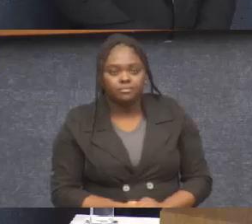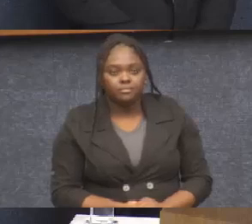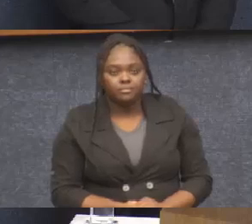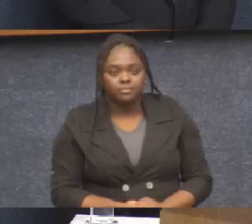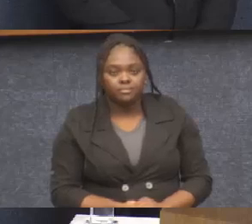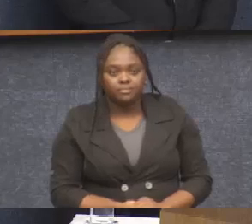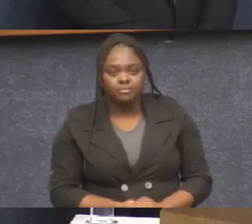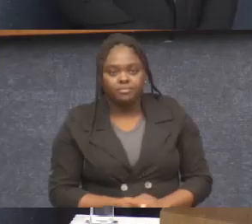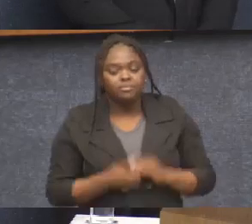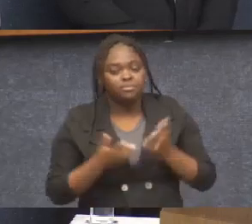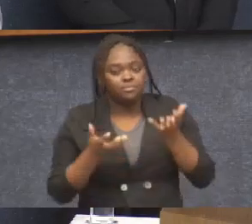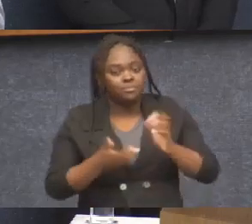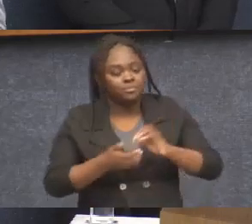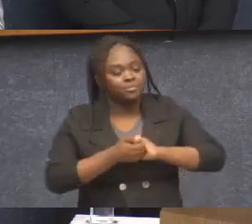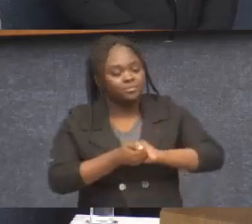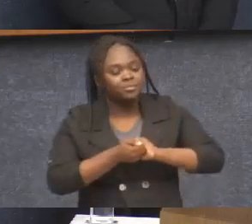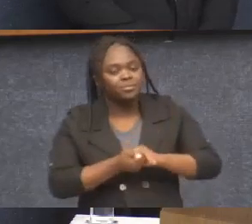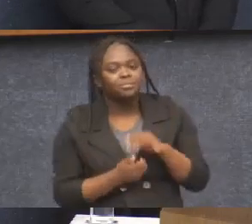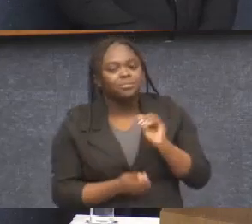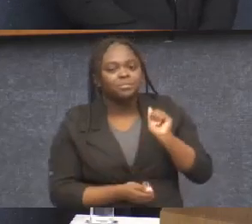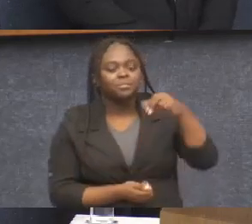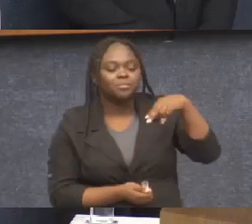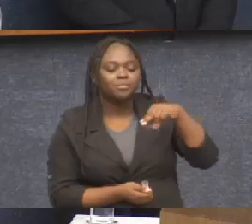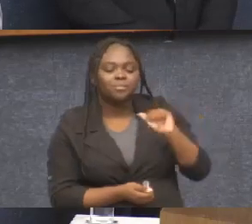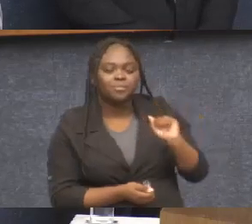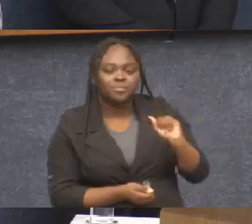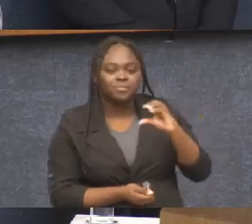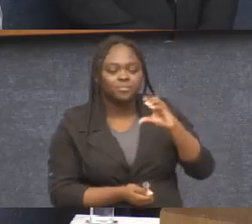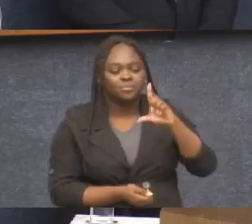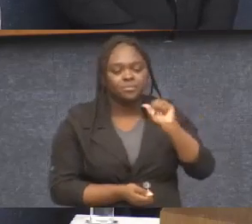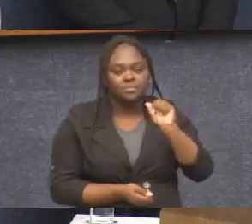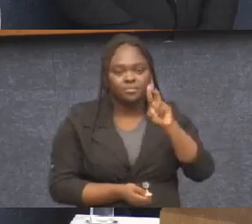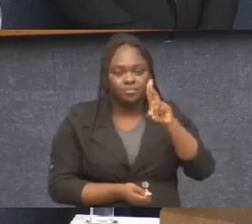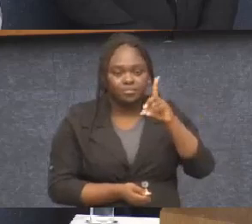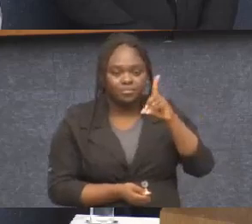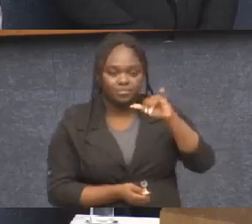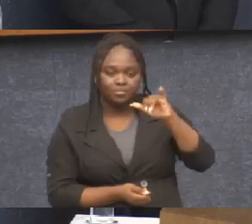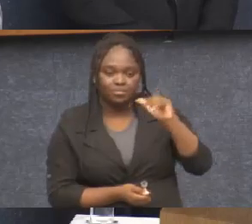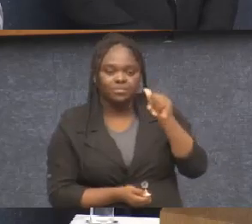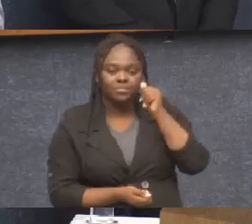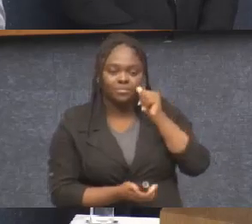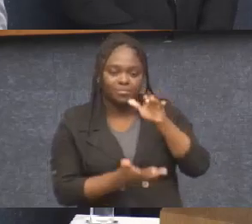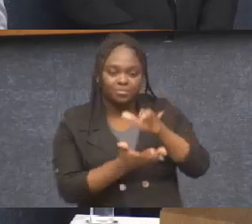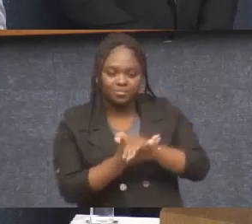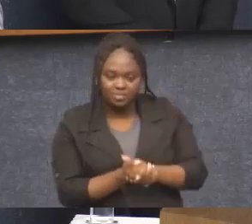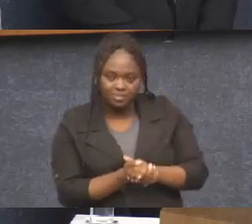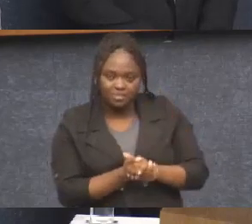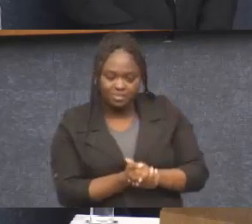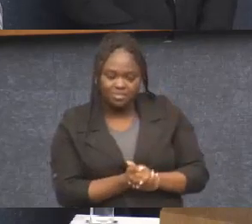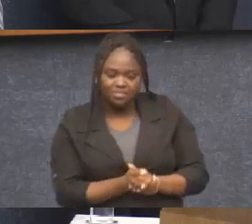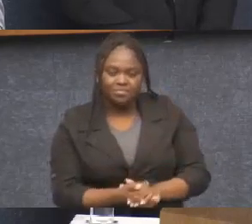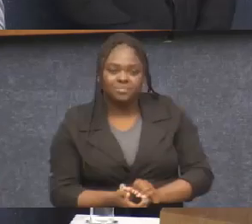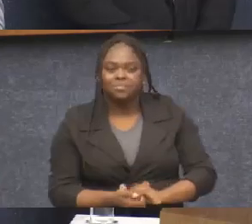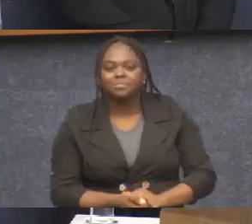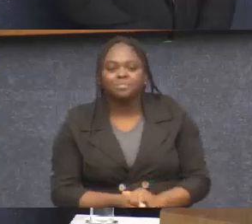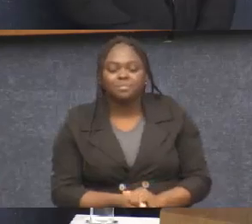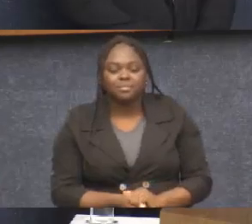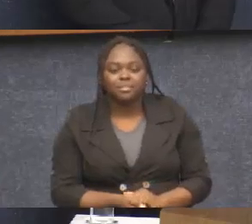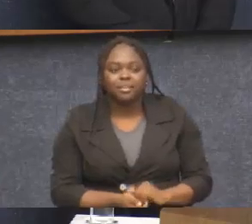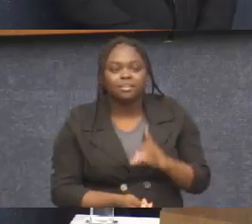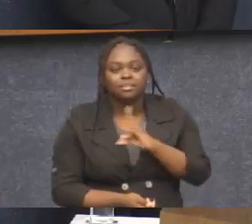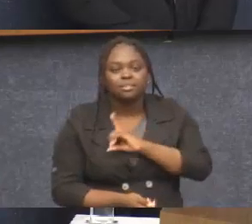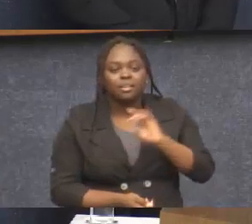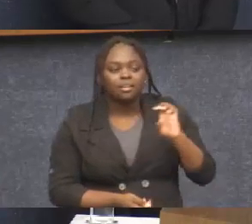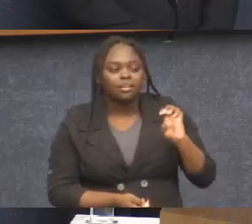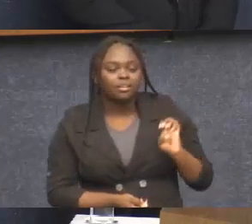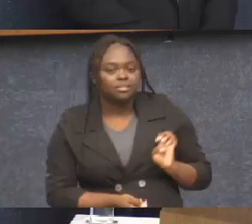Vou saudar aqui a Ana Cláudia de Jesus Lacerda, minha querida esposa, está aqui presente. Deputado